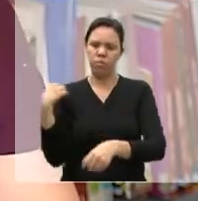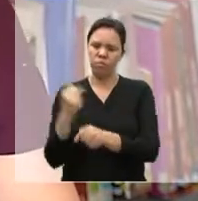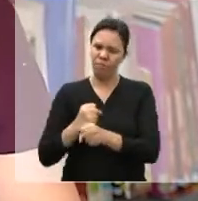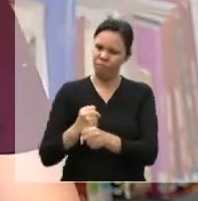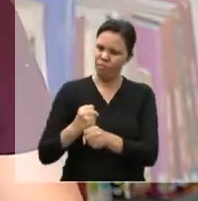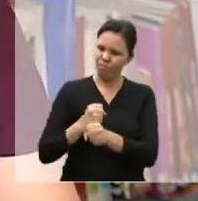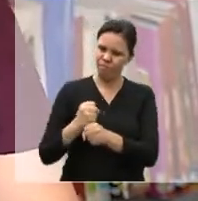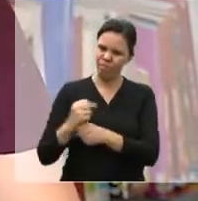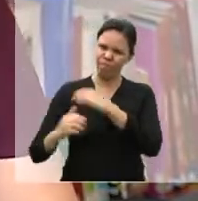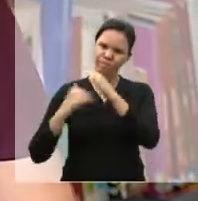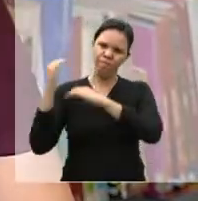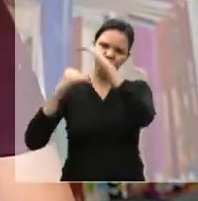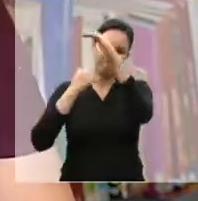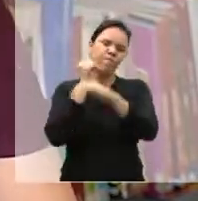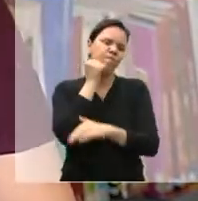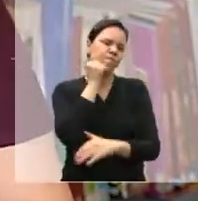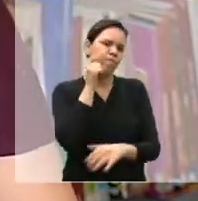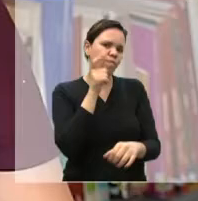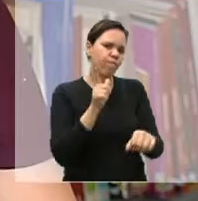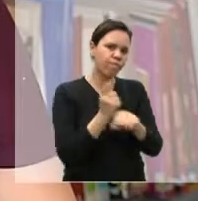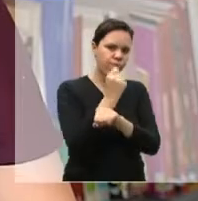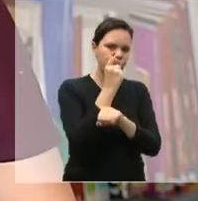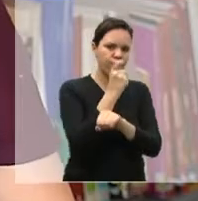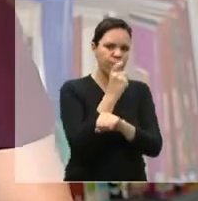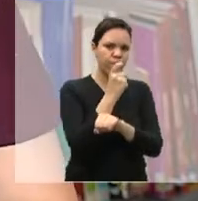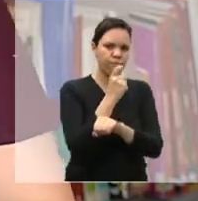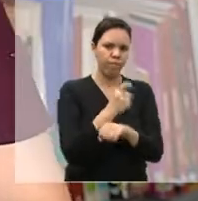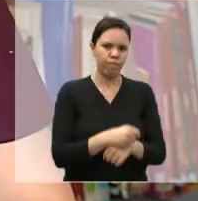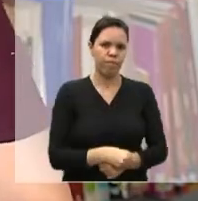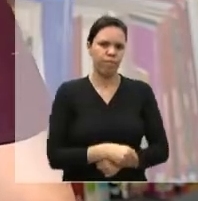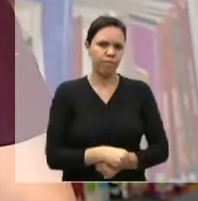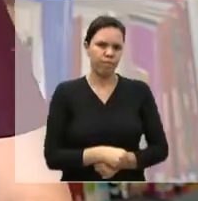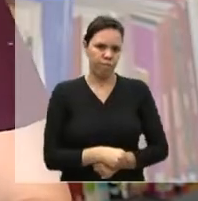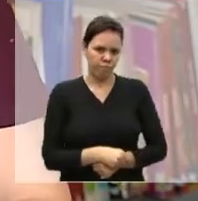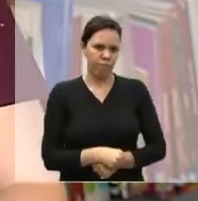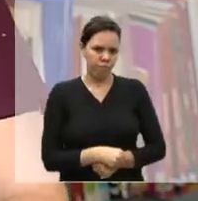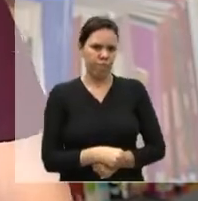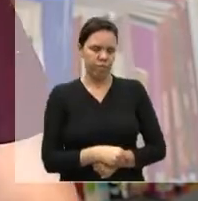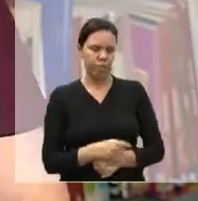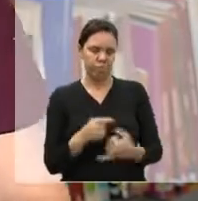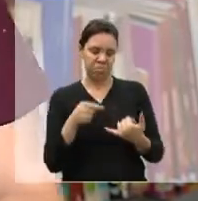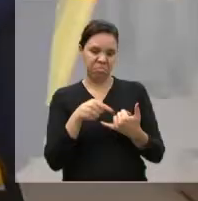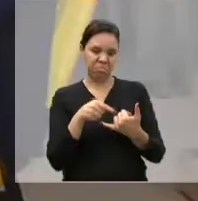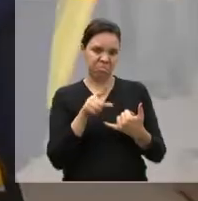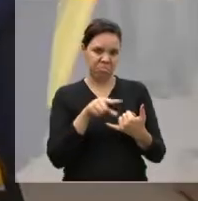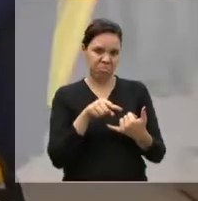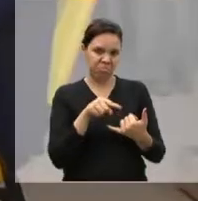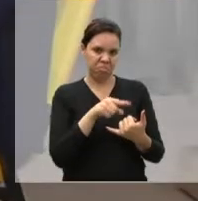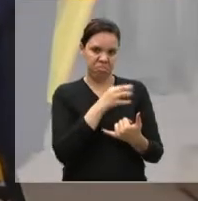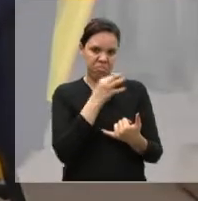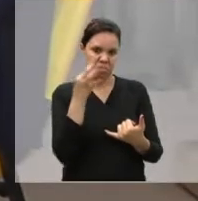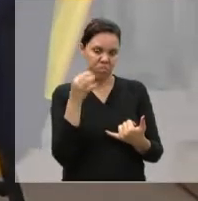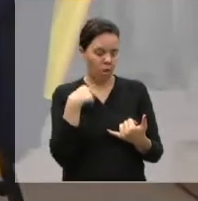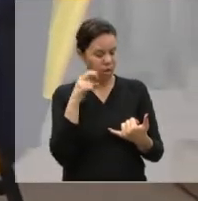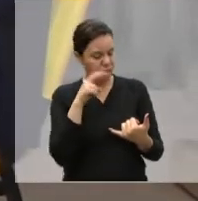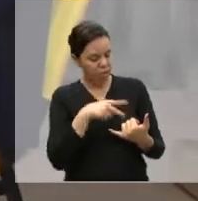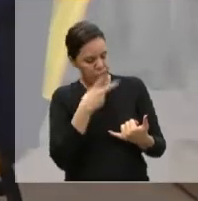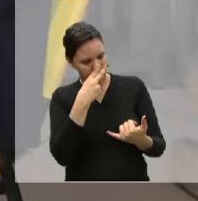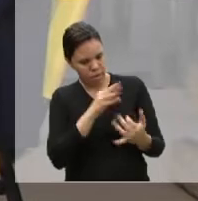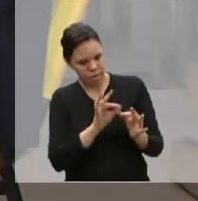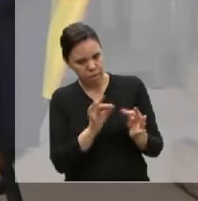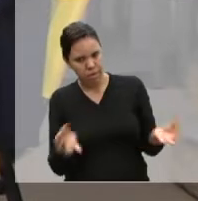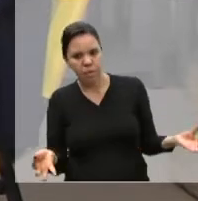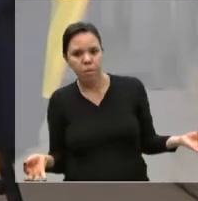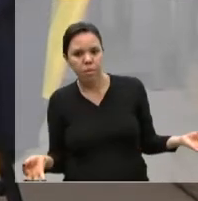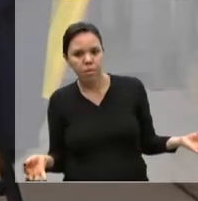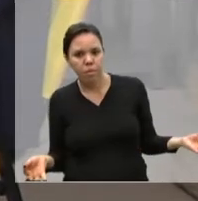da ciência para conseguir chegar até esse aparelho. Que hoje em dia a gente vê e acha que é muito simples, né? Não consegue uma criança de